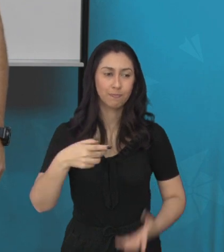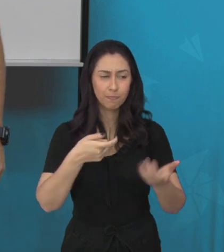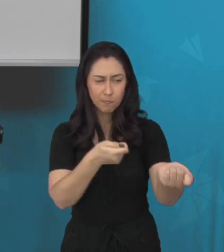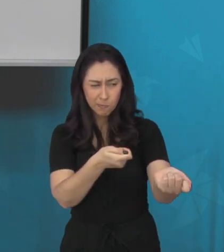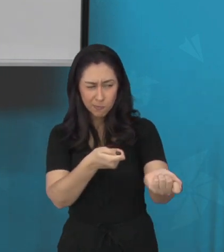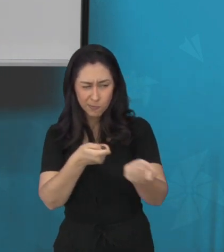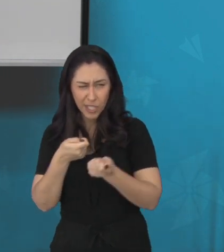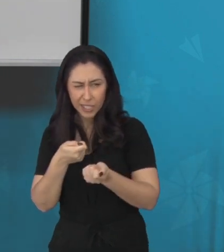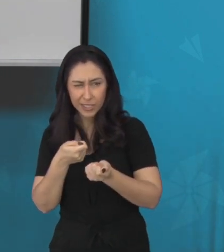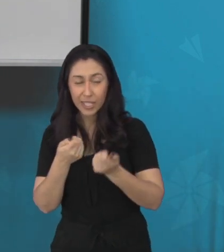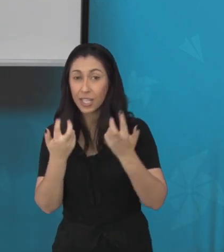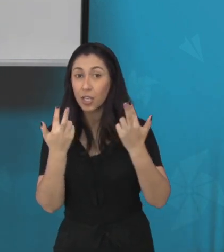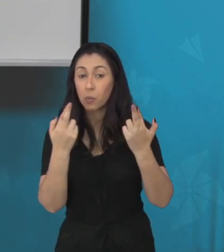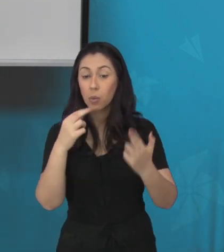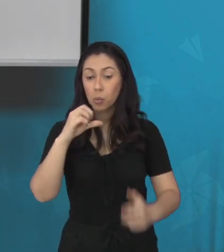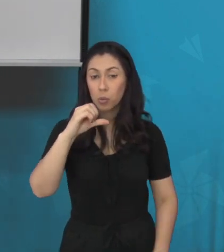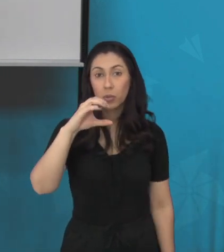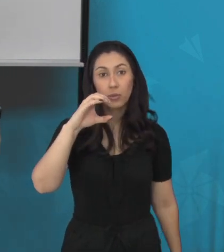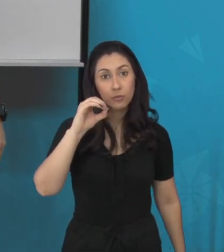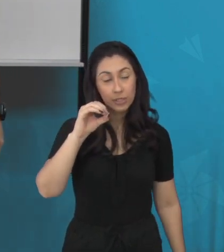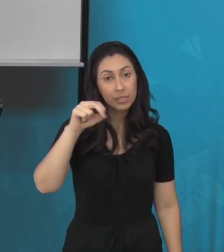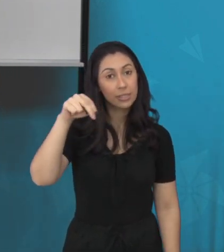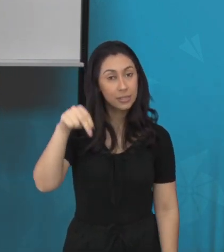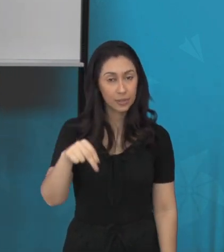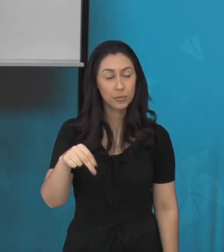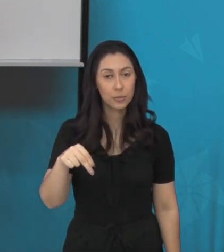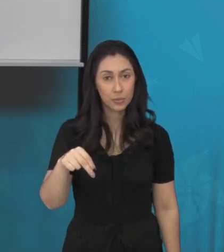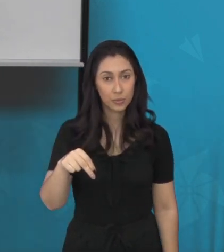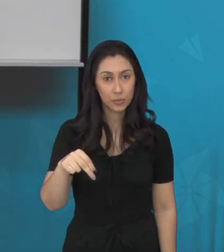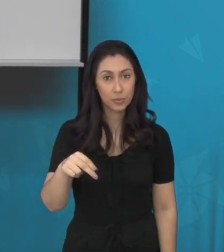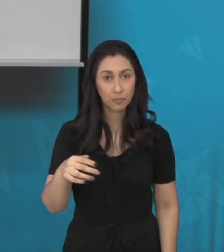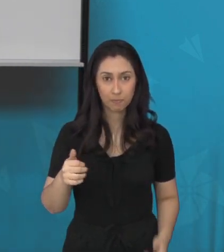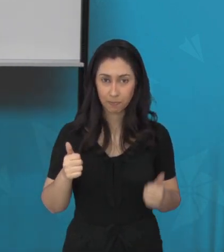aplicada nesse corpo foi 90 newtons.